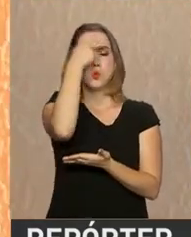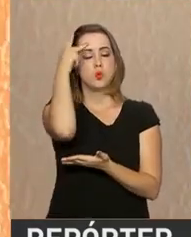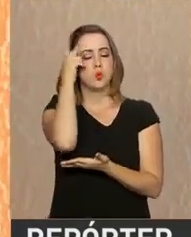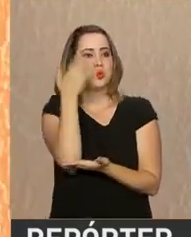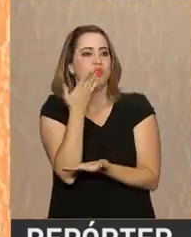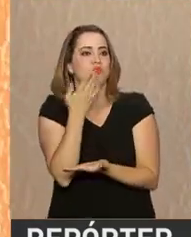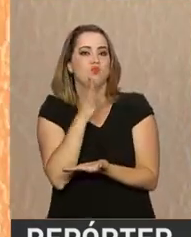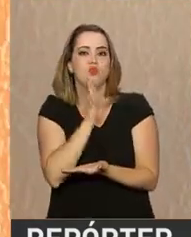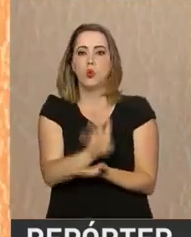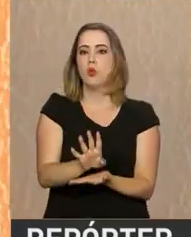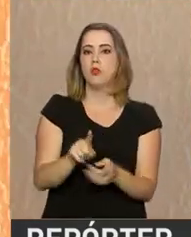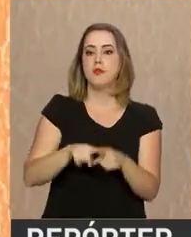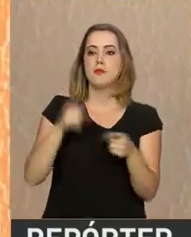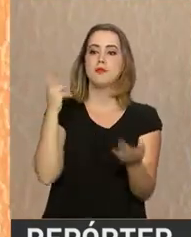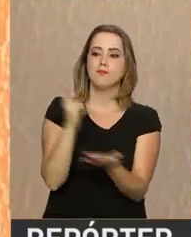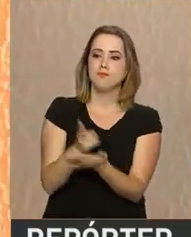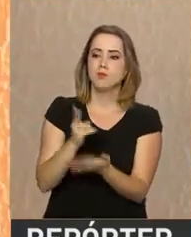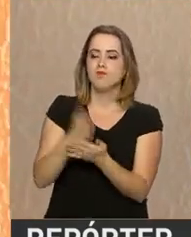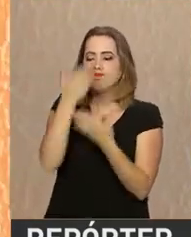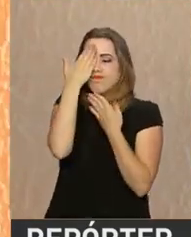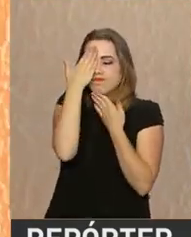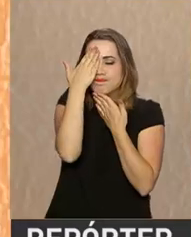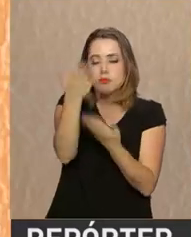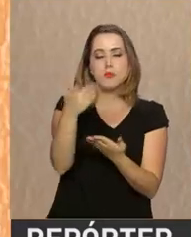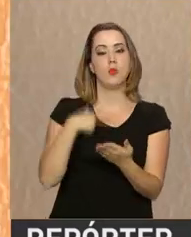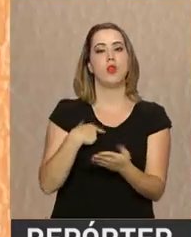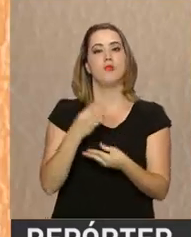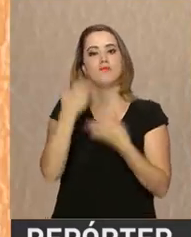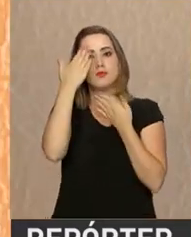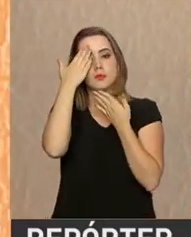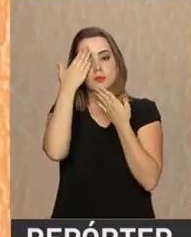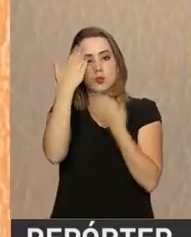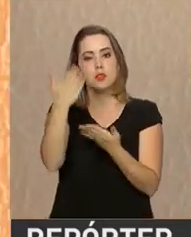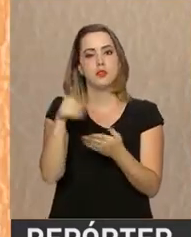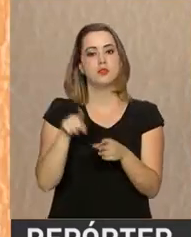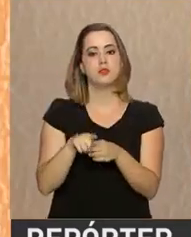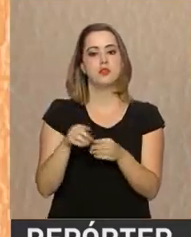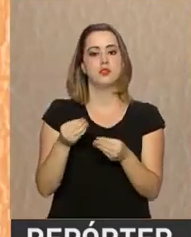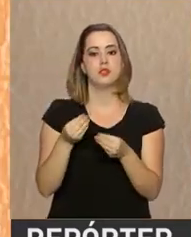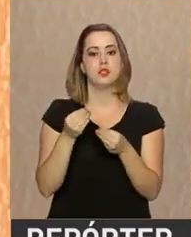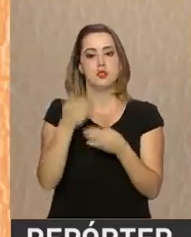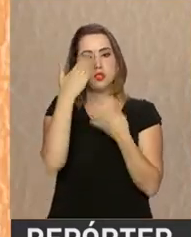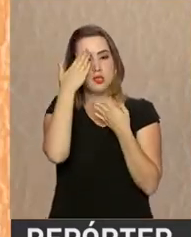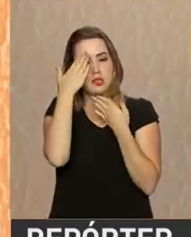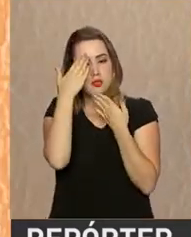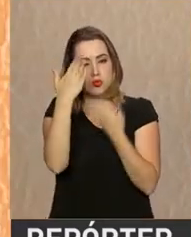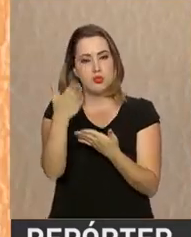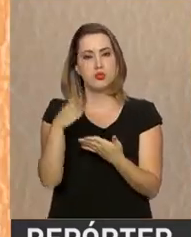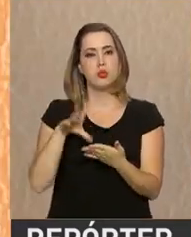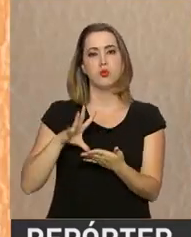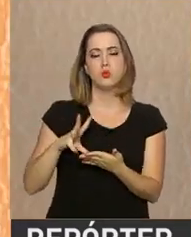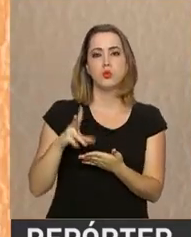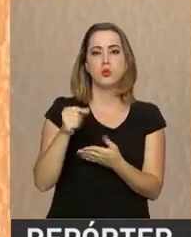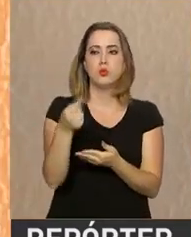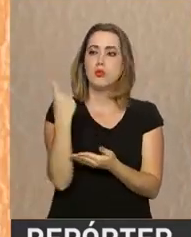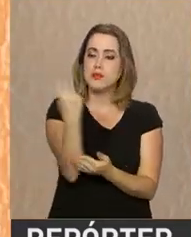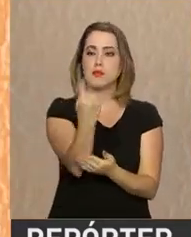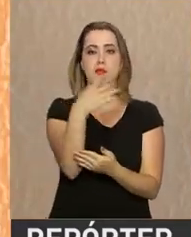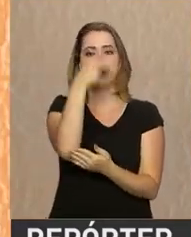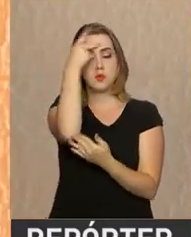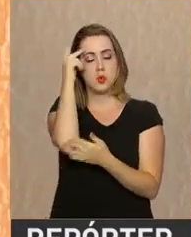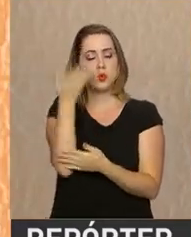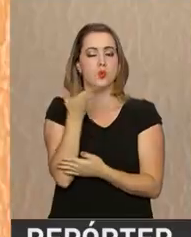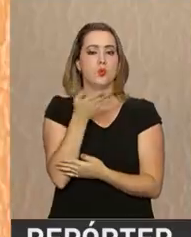conheço mas mesmo assim eu agradeço eu deixo minha minha minha gratidão minha gratidão a essa pessoa que eu não